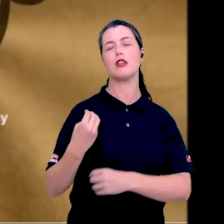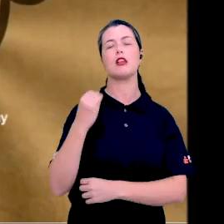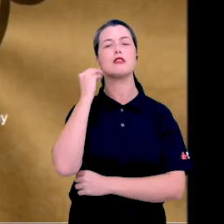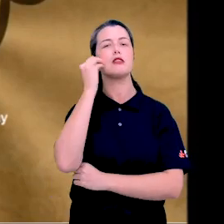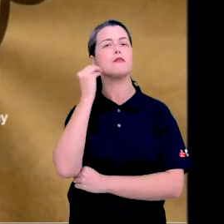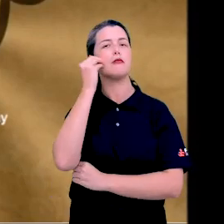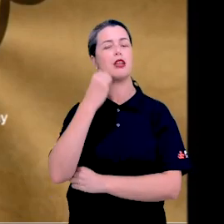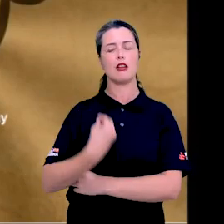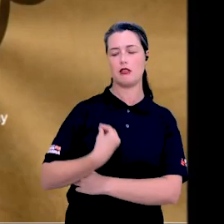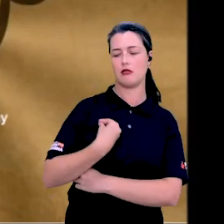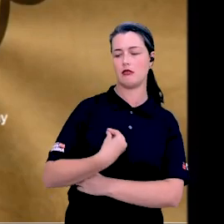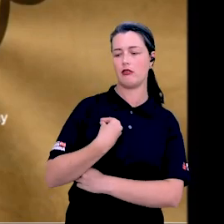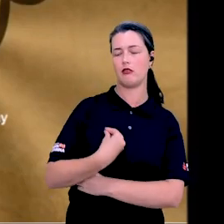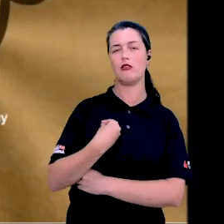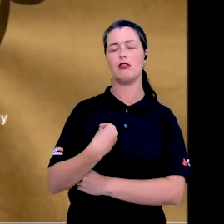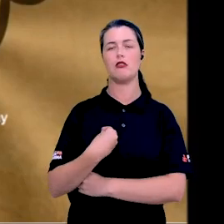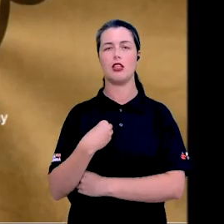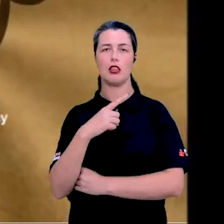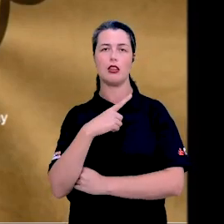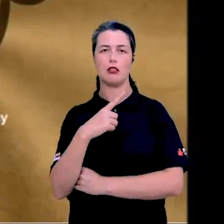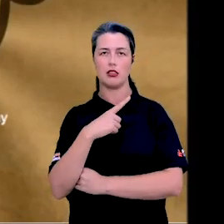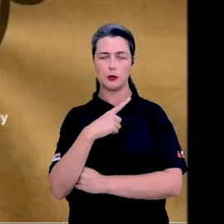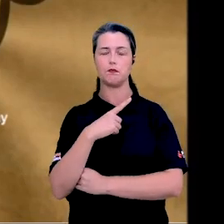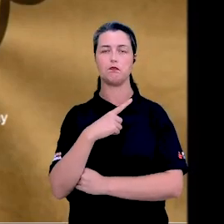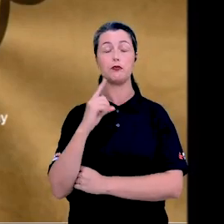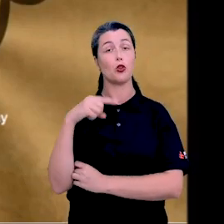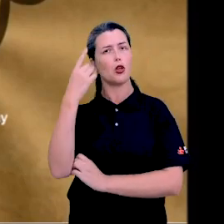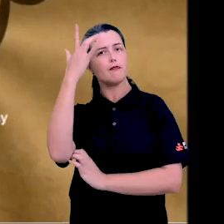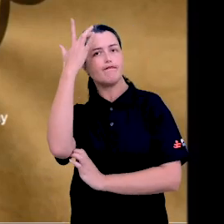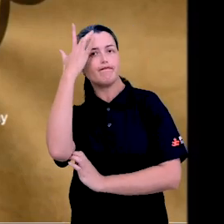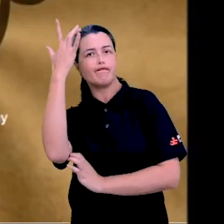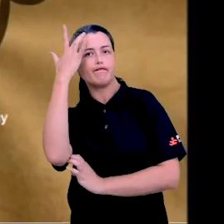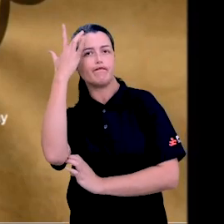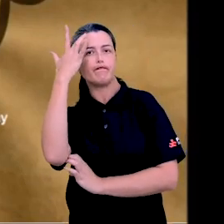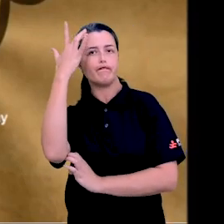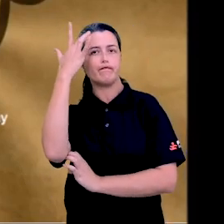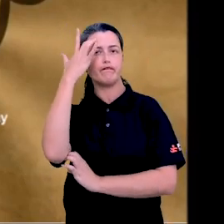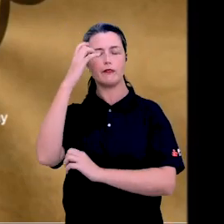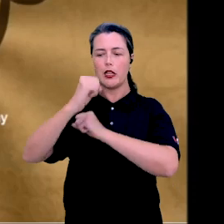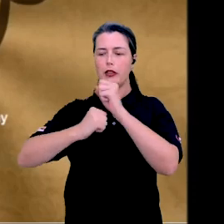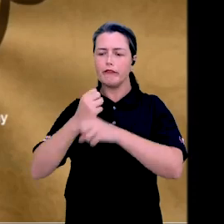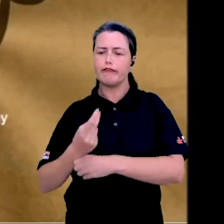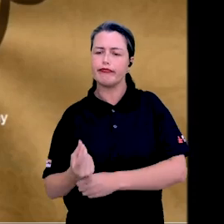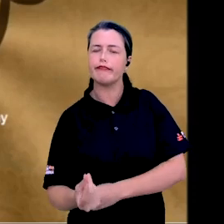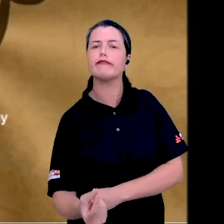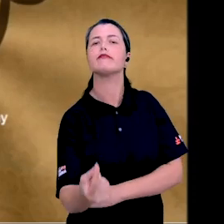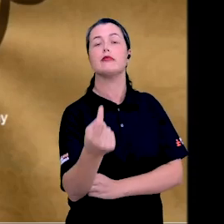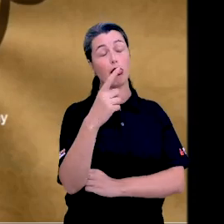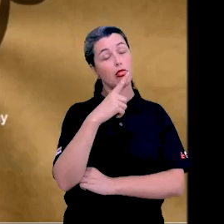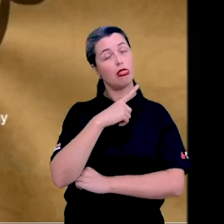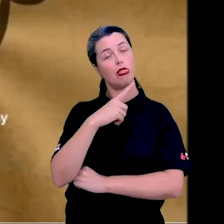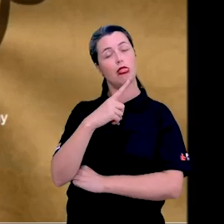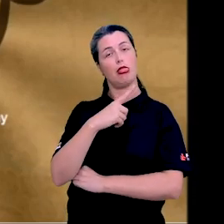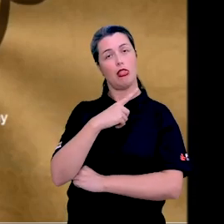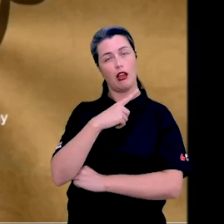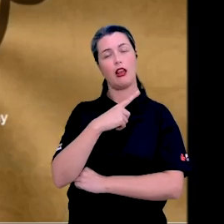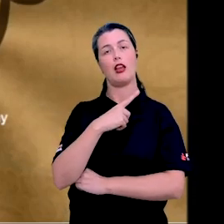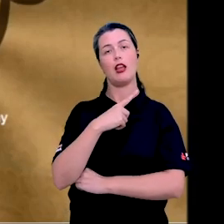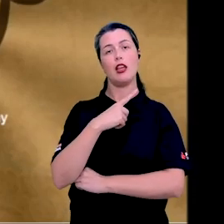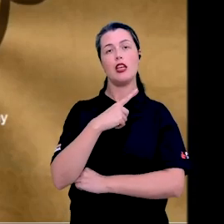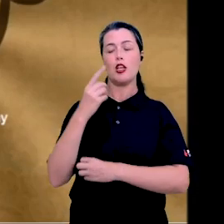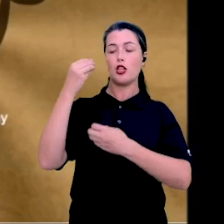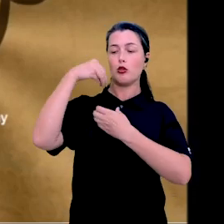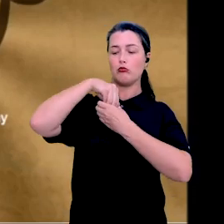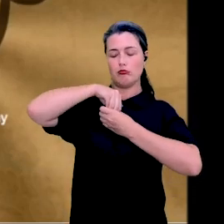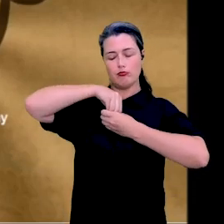as experiências que fomos vivenciando. Para irmos amadurecendo com o passar dos anos, tivemos ou temos